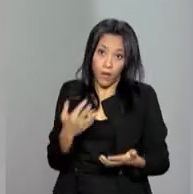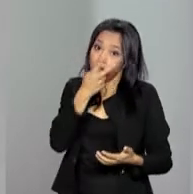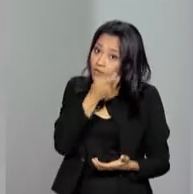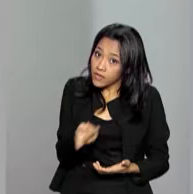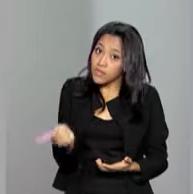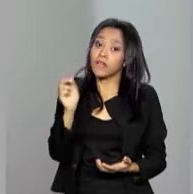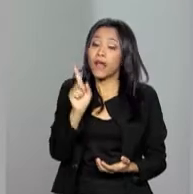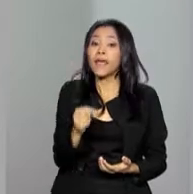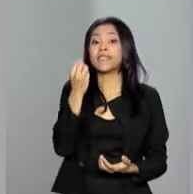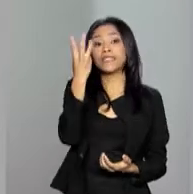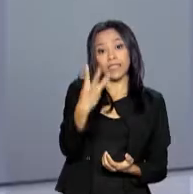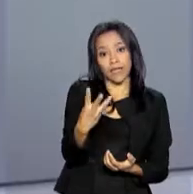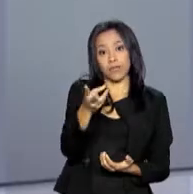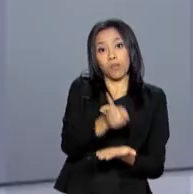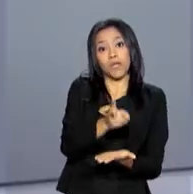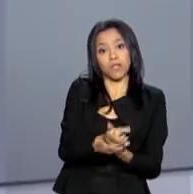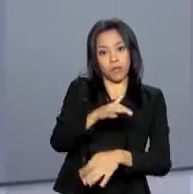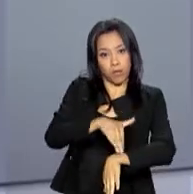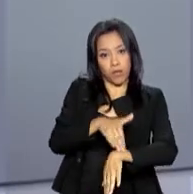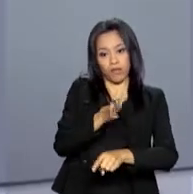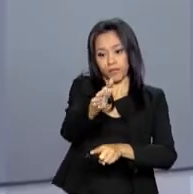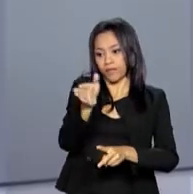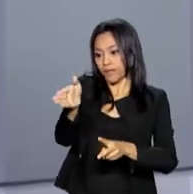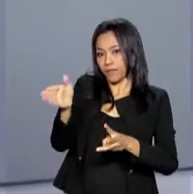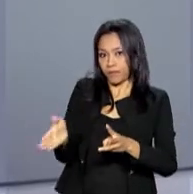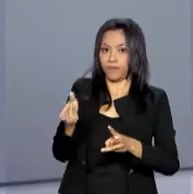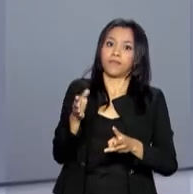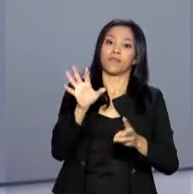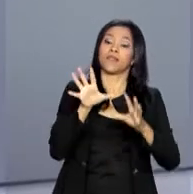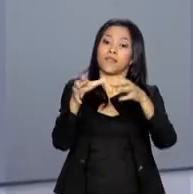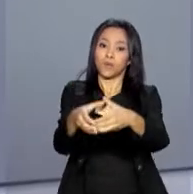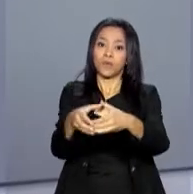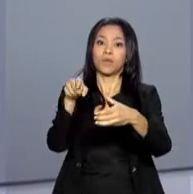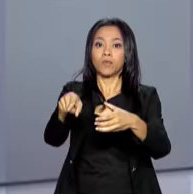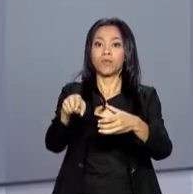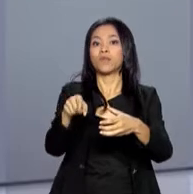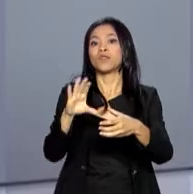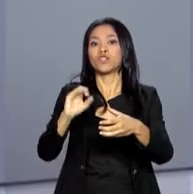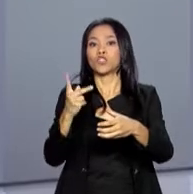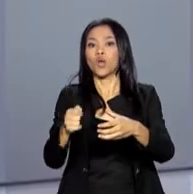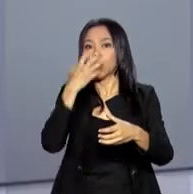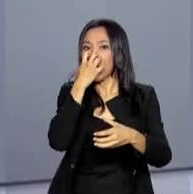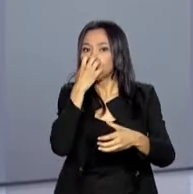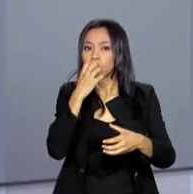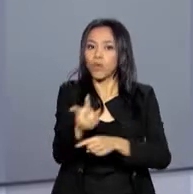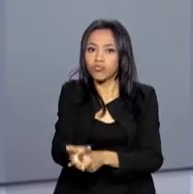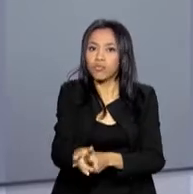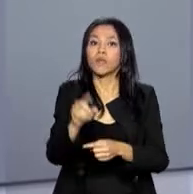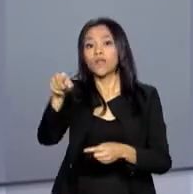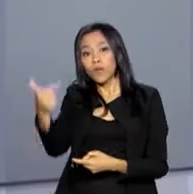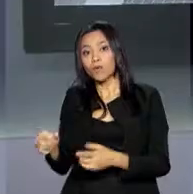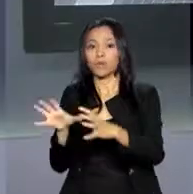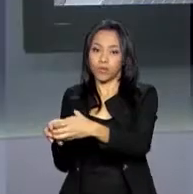feitas em três unidades ao mesmo tempo no batalhão de polícia de choque eo batalhão de ações com cães e no grupamento aero